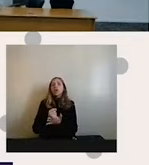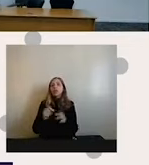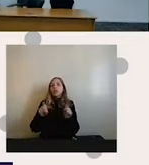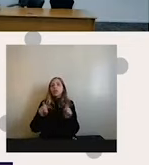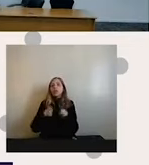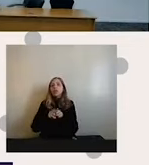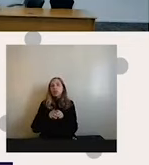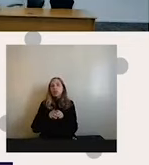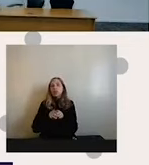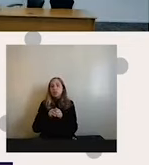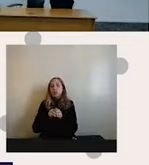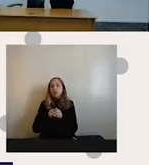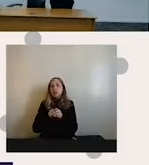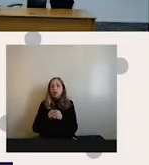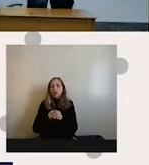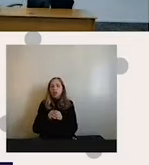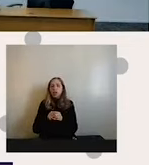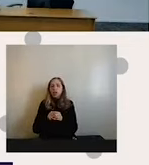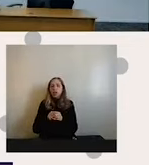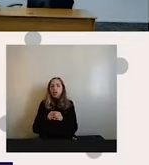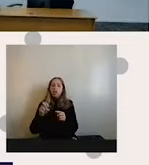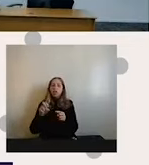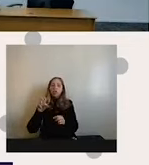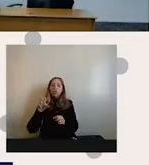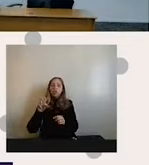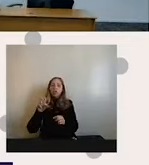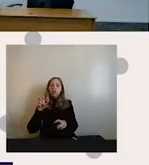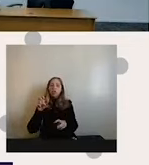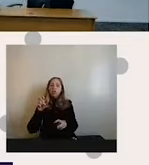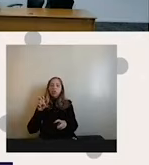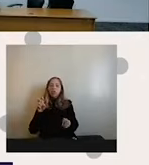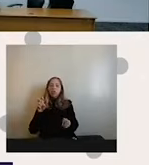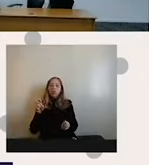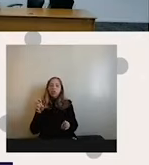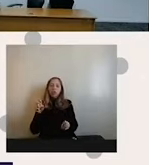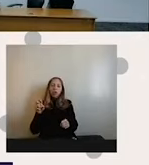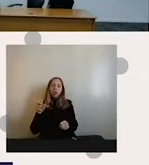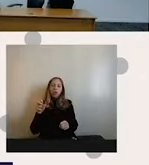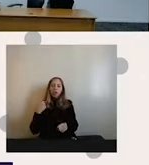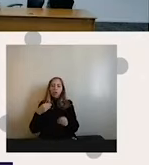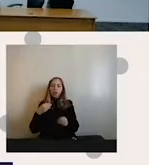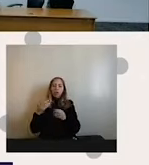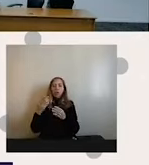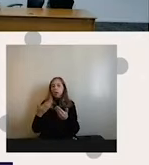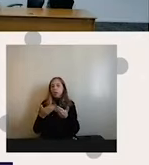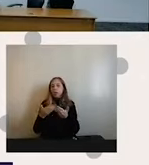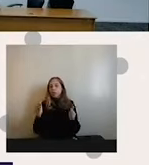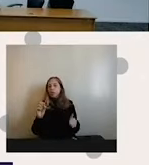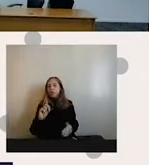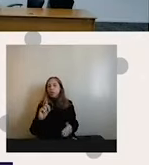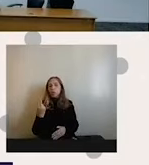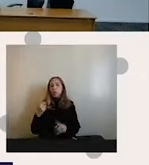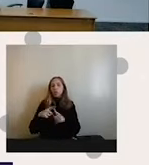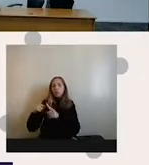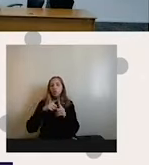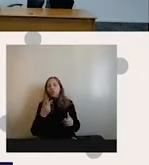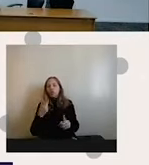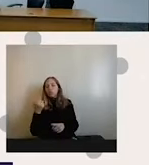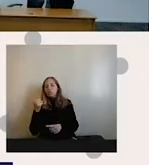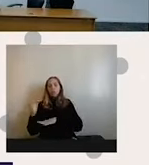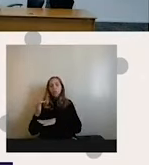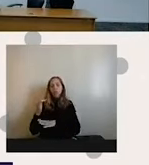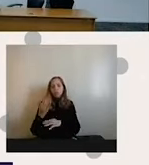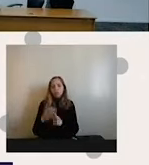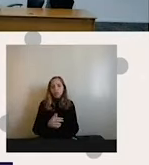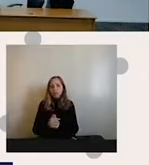ser levado, sem abertura de CAT, sem ter uma formalização desse trabalho. Isso daí é mais comum se